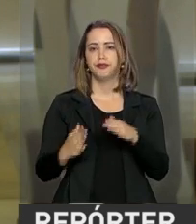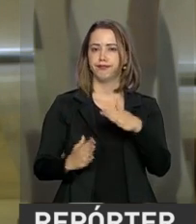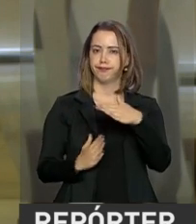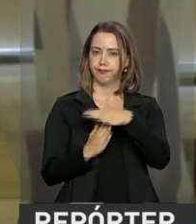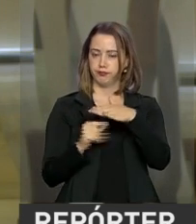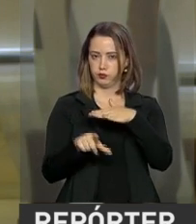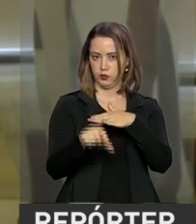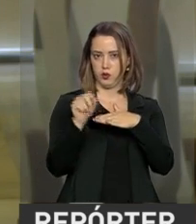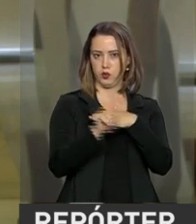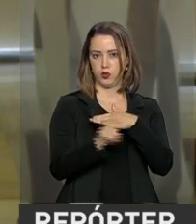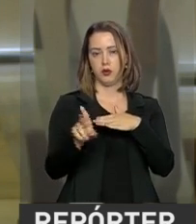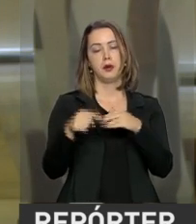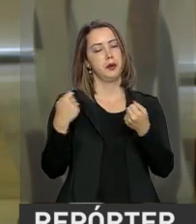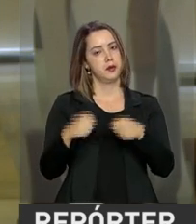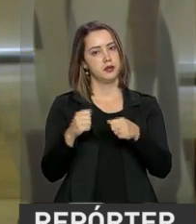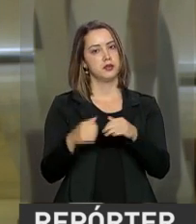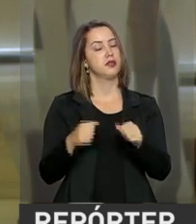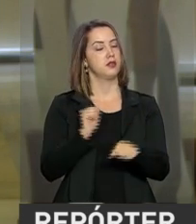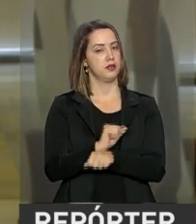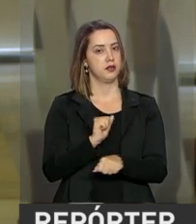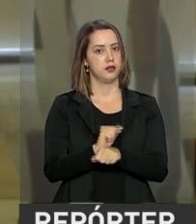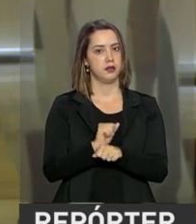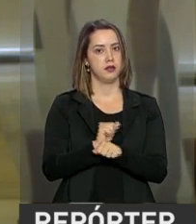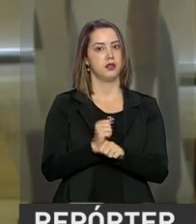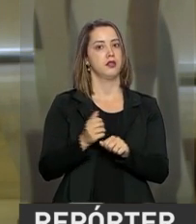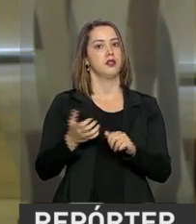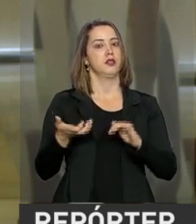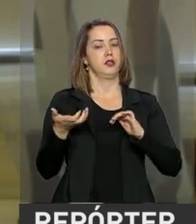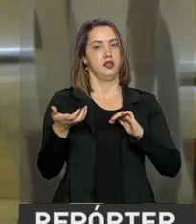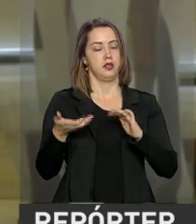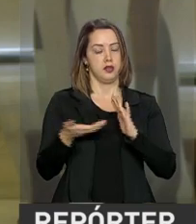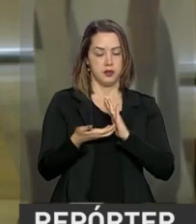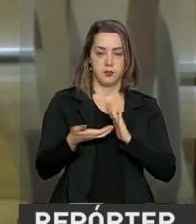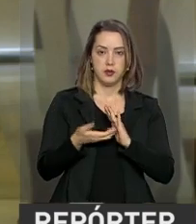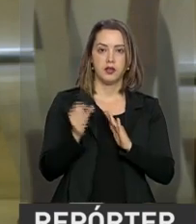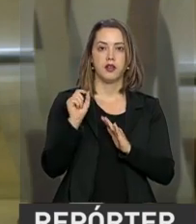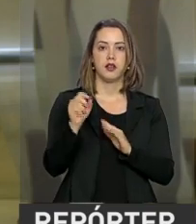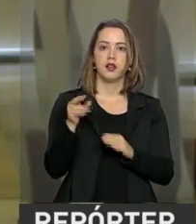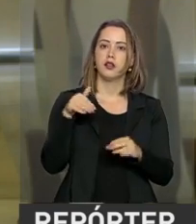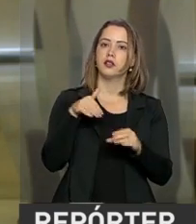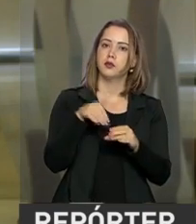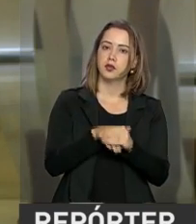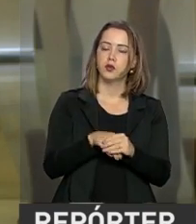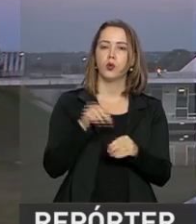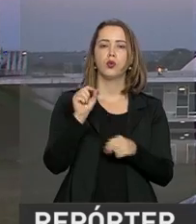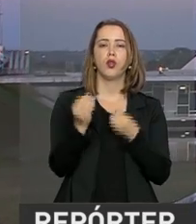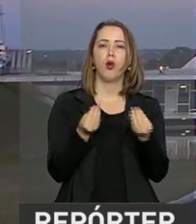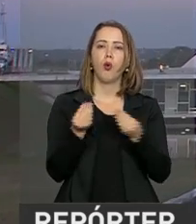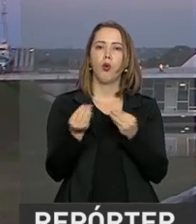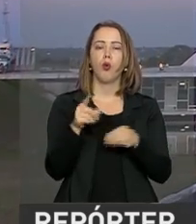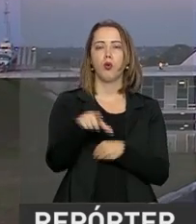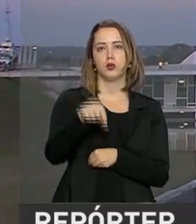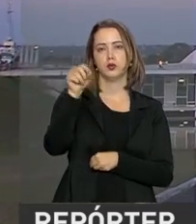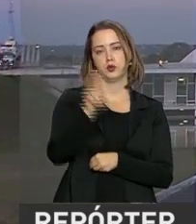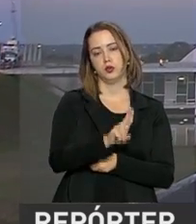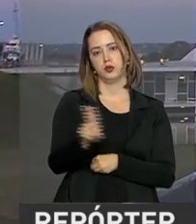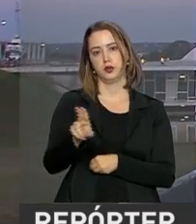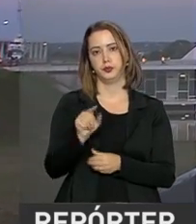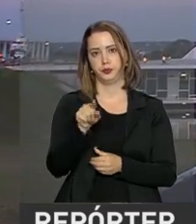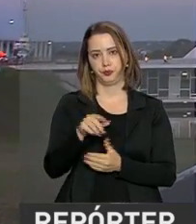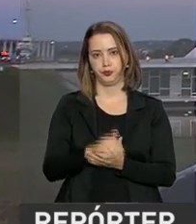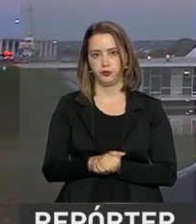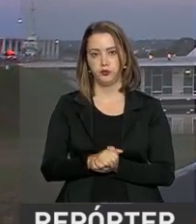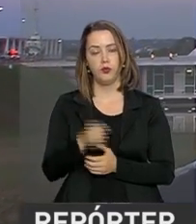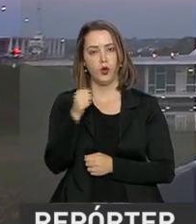deputados votar um projeto de lei que estabelece novas regras para estas nomeações pelo texto aprovado no